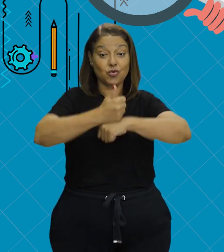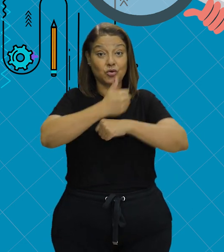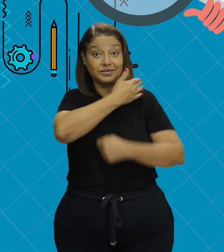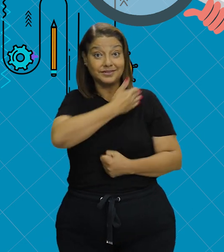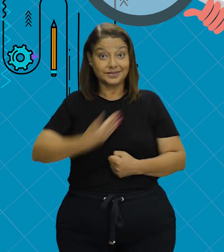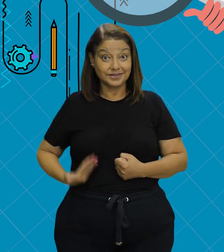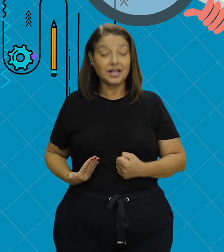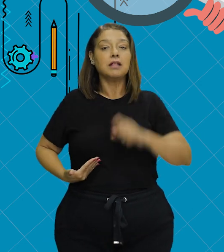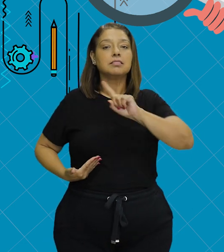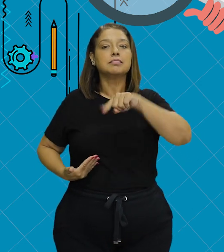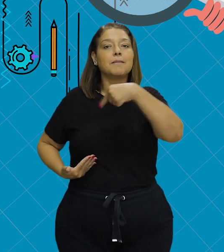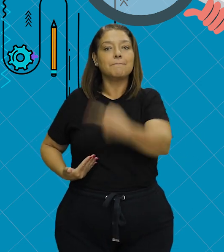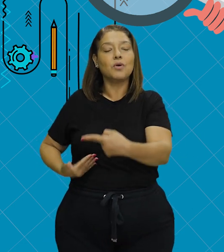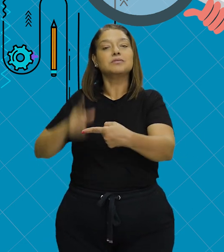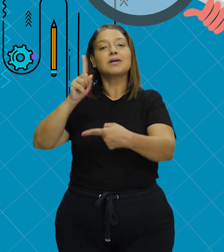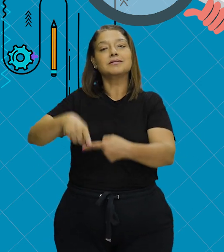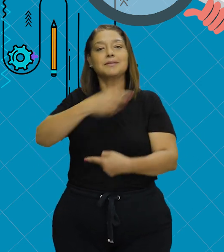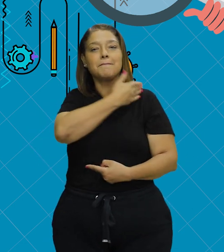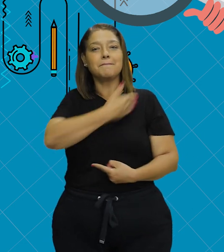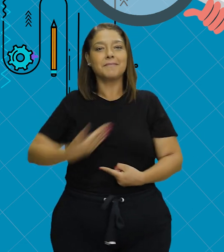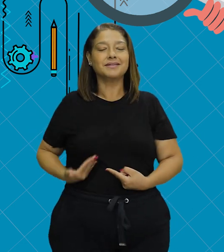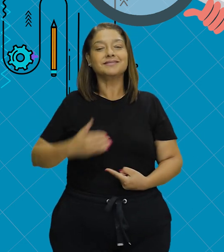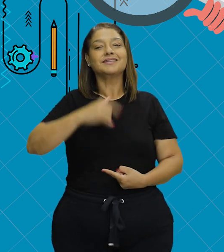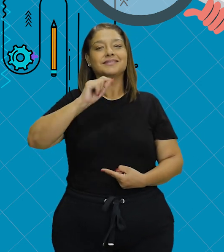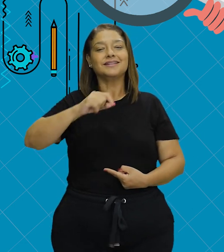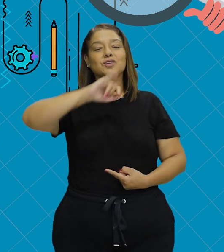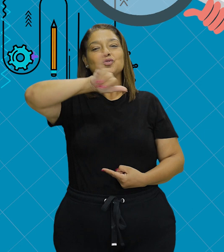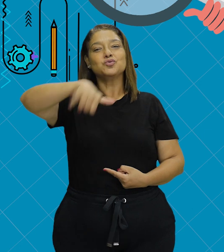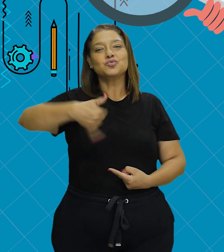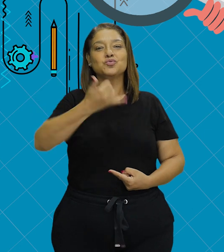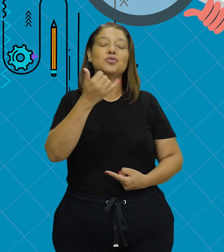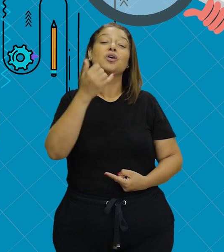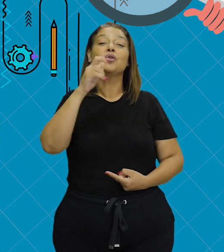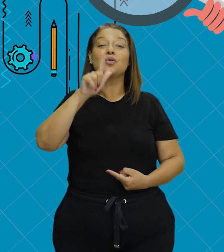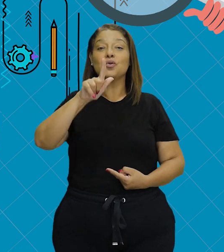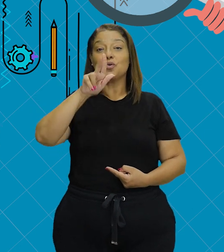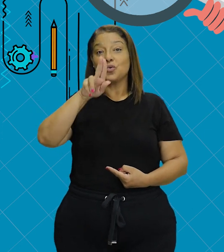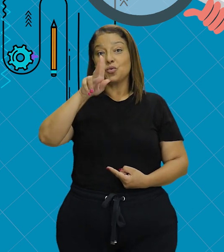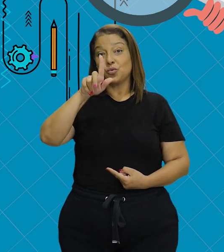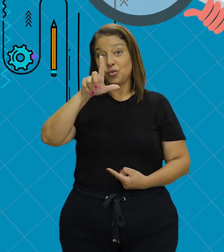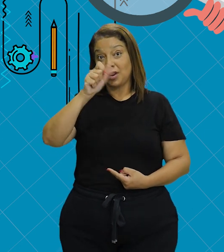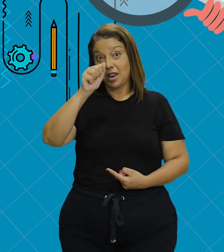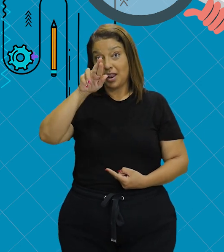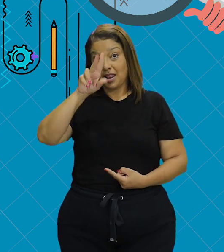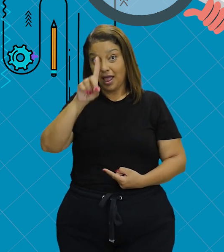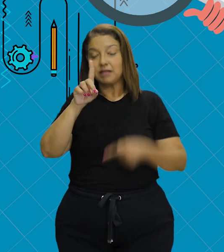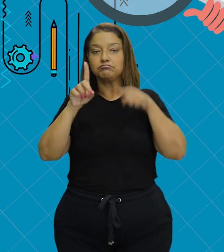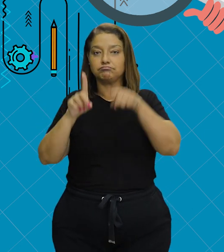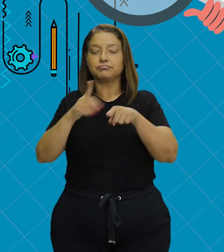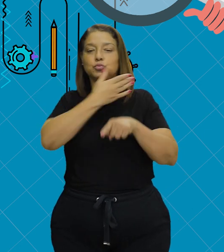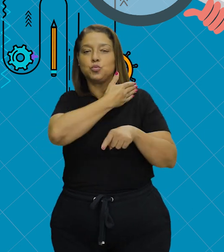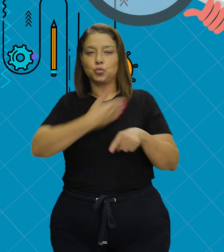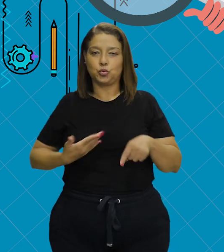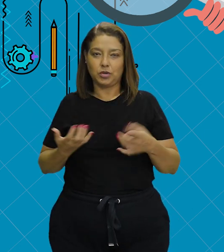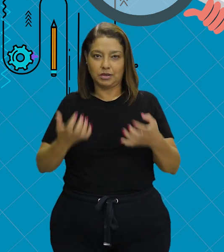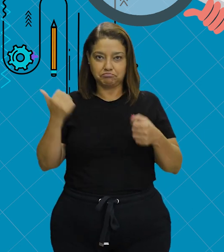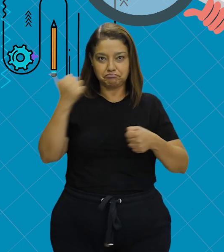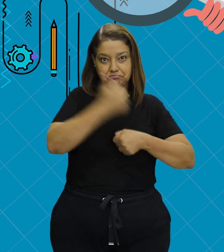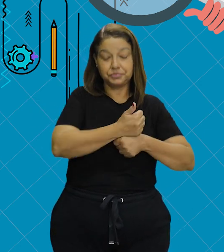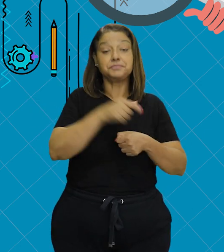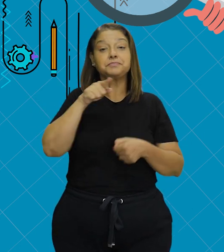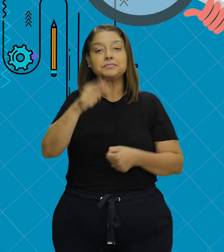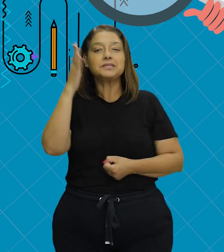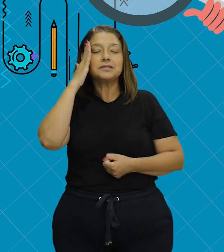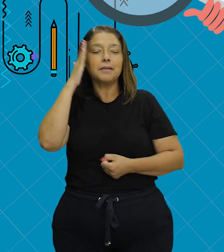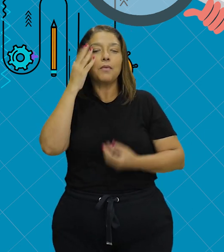depôs o então presidente João Goulart. E os militares assumiram o controle do governo. E para entender um pouco mais sobre a